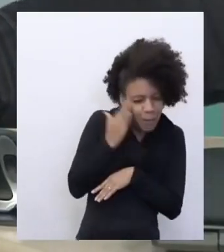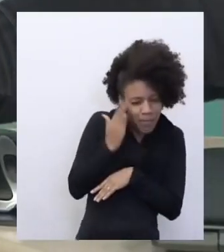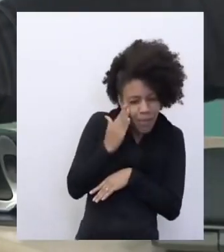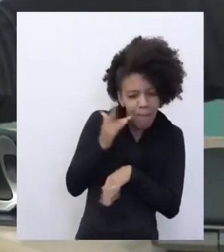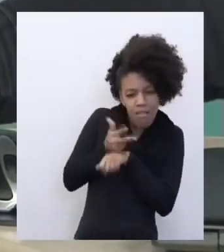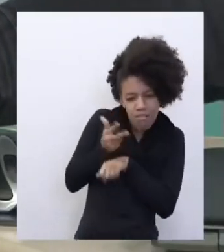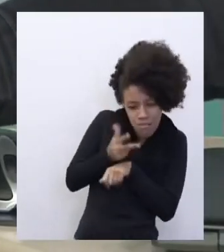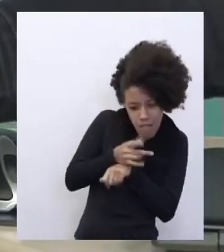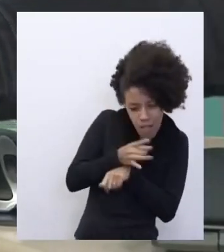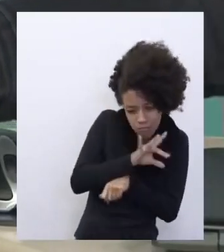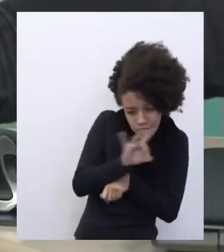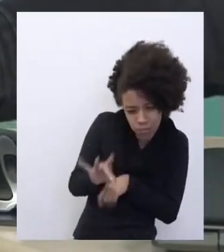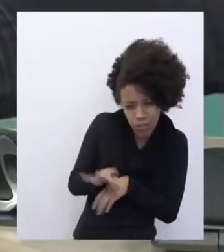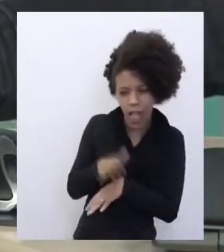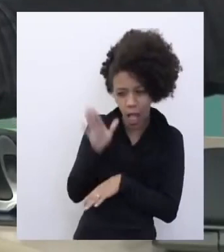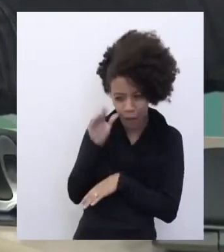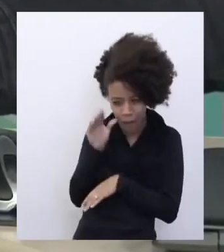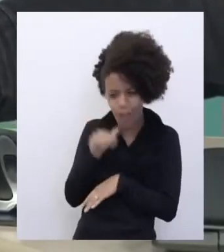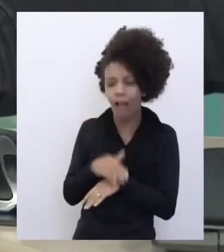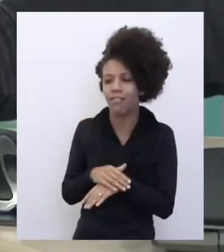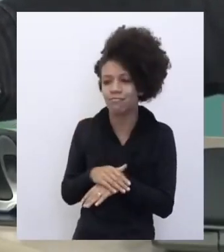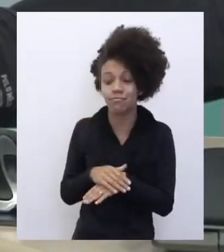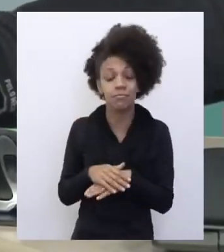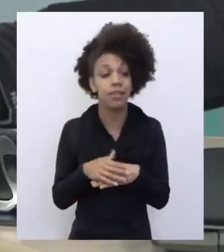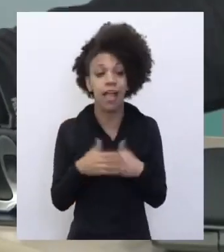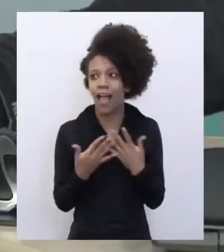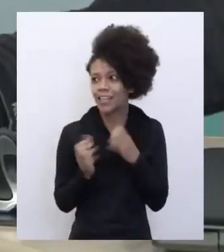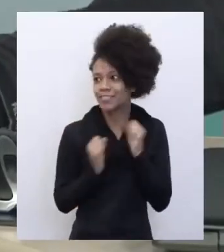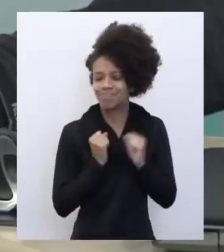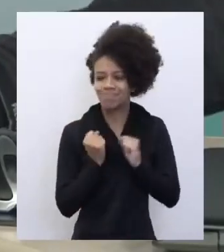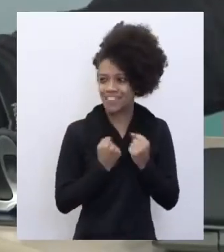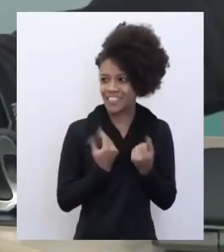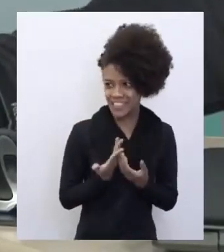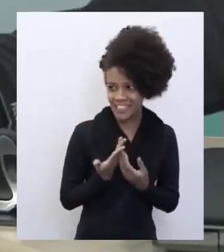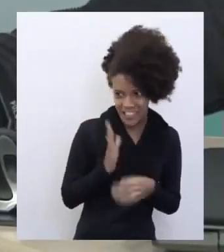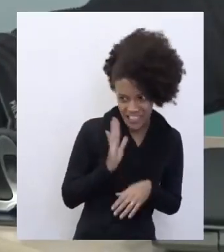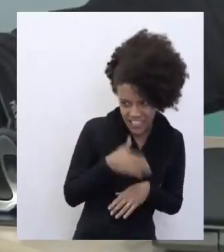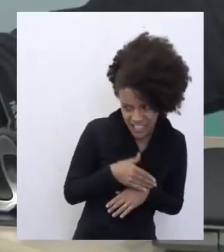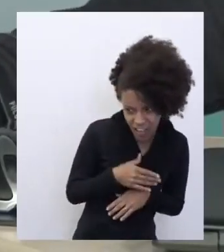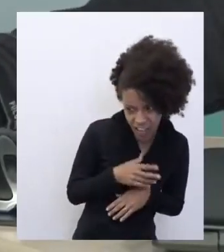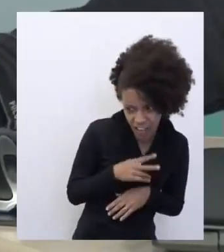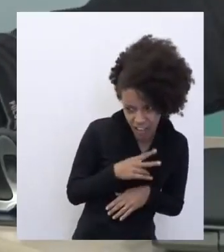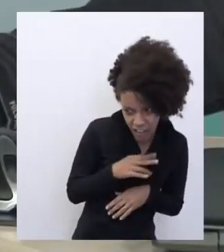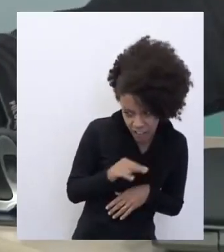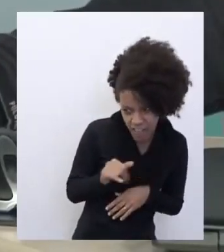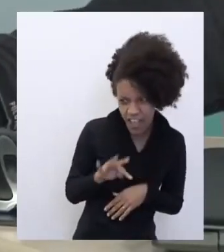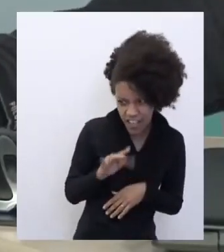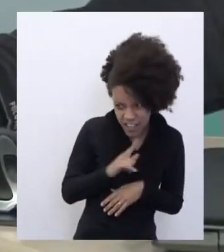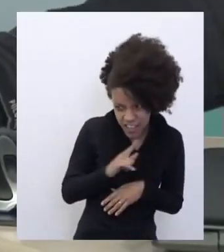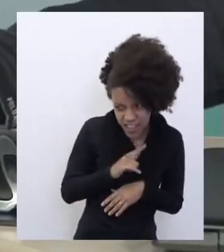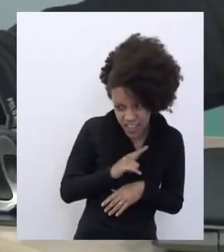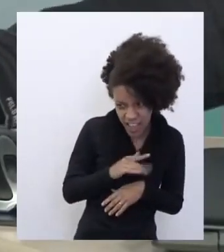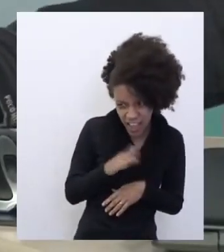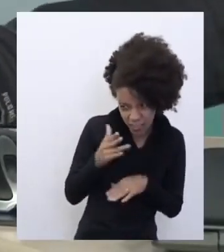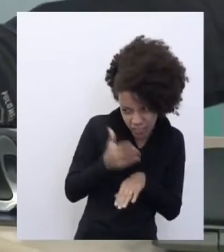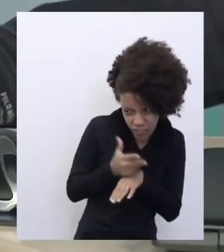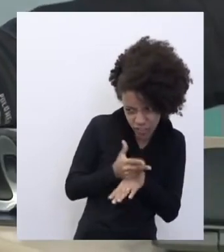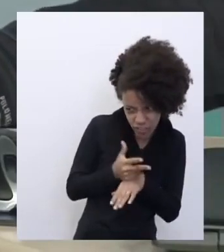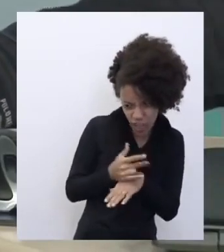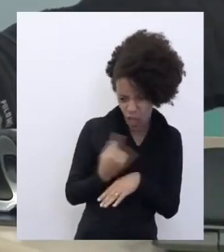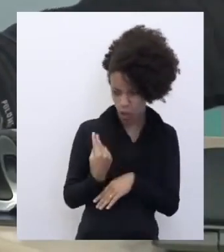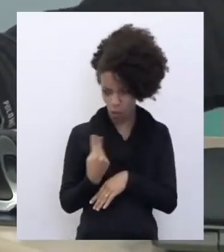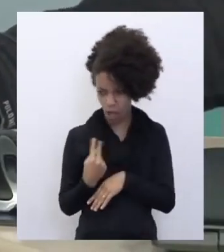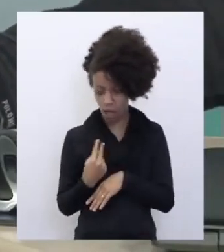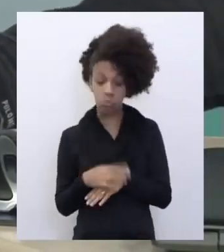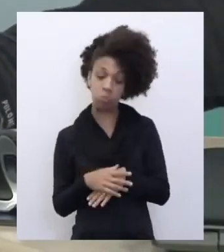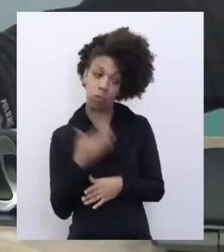desses vídeos. Eu estou muito curiosa. Estou animada. Será que vai ter vídeo com objetos animados que nem nós? Ai, acredito que